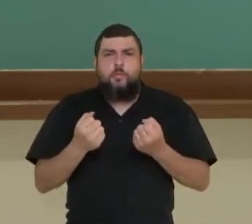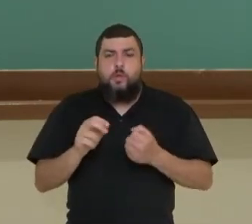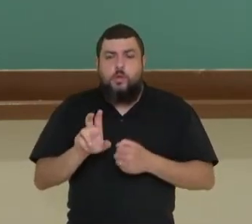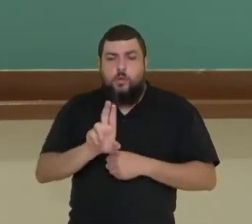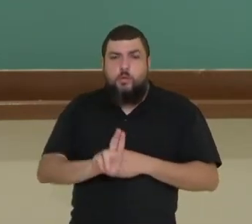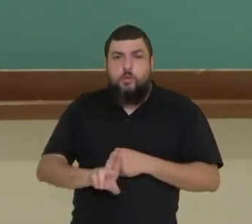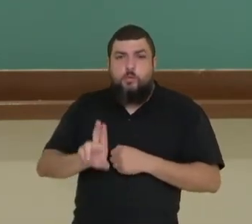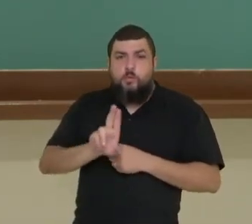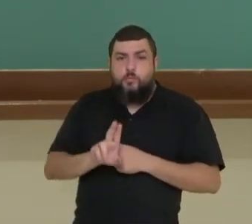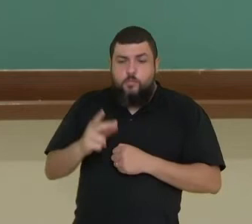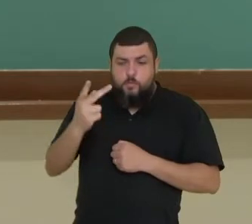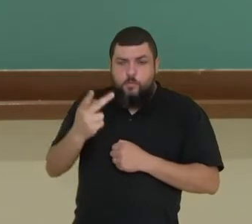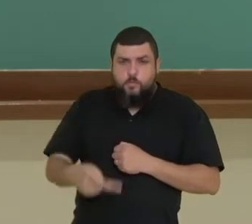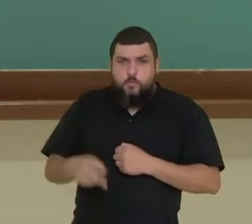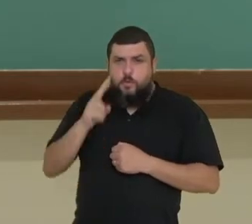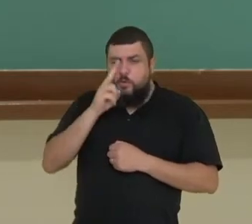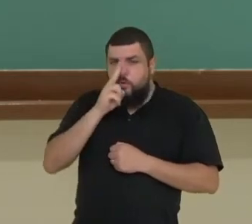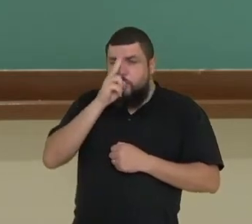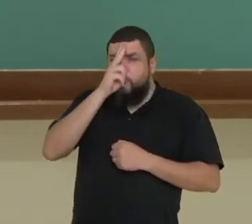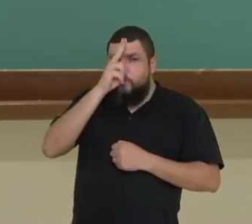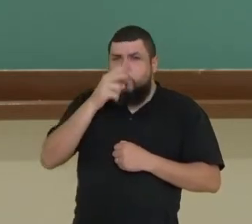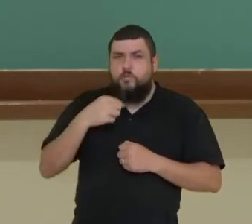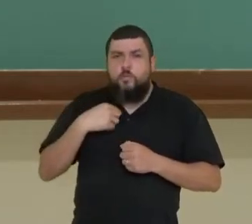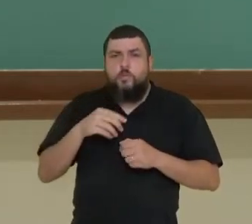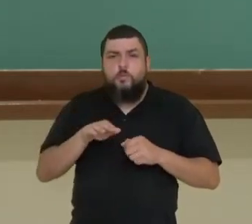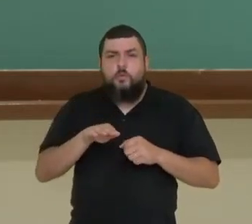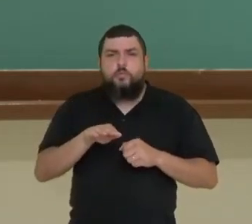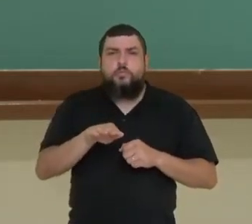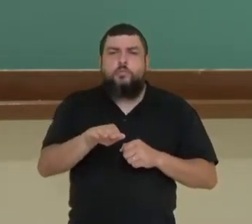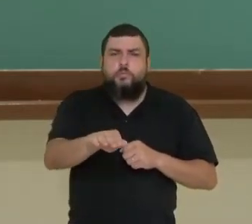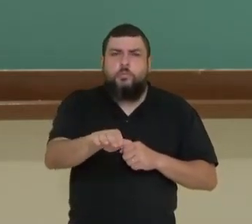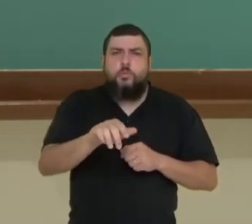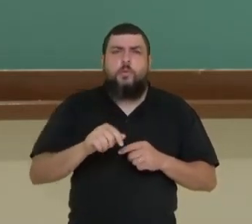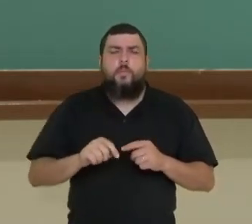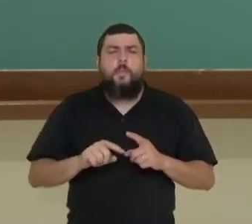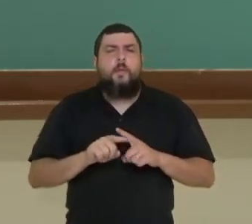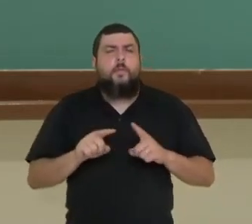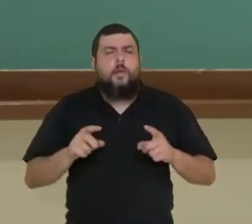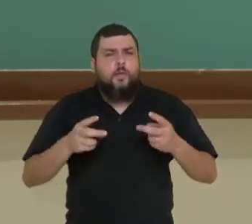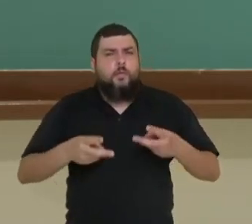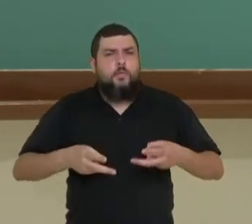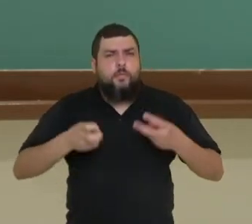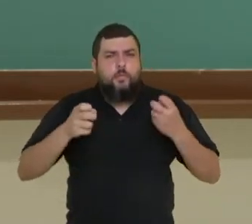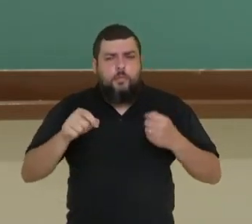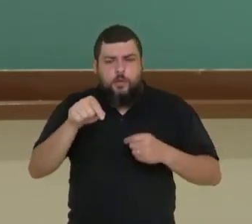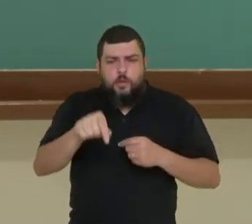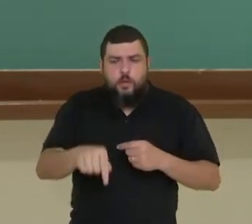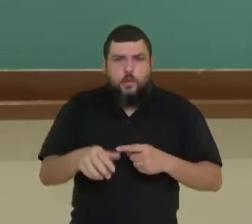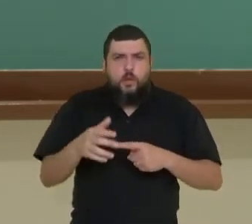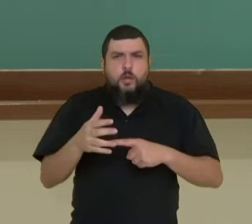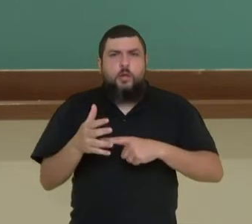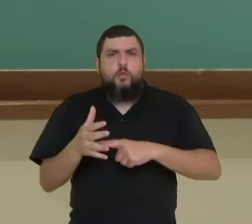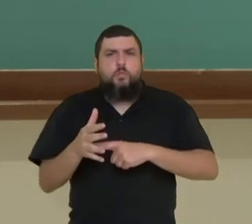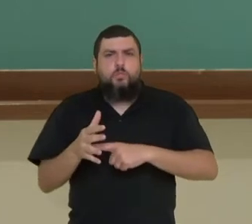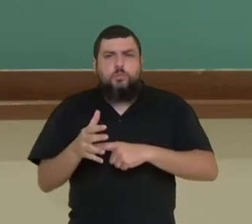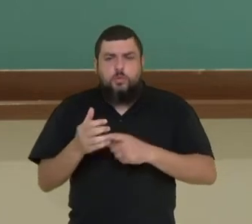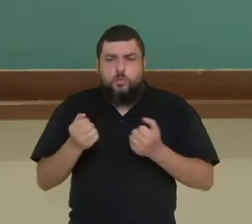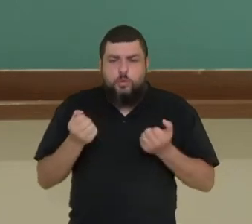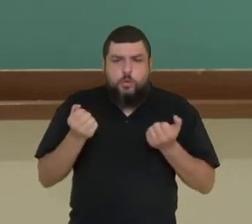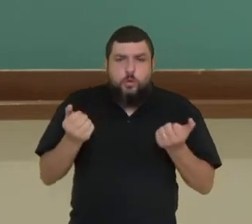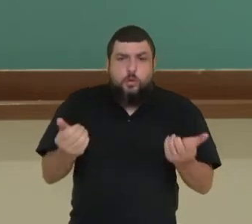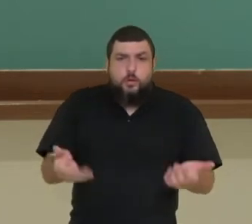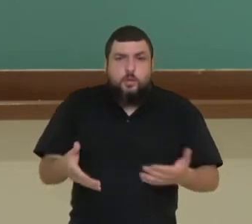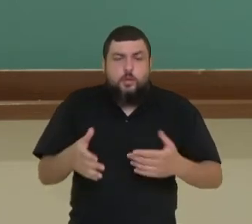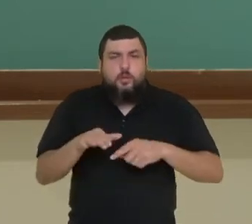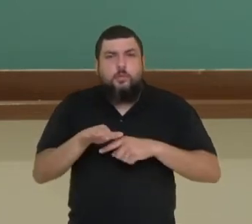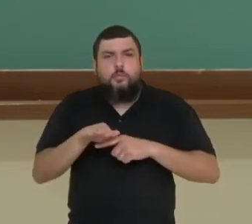tudo mais, para mover o veículo. Mas eu vou perceber que nem toda a energia utilizada, fornecida ao veículo, melhor dizendo,